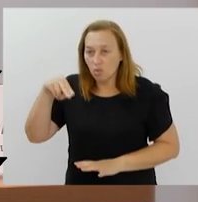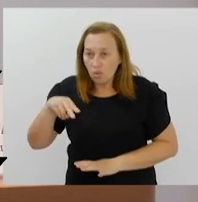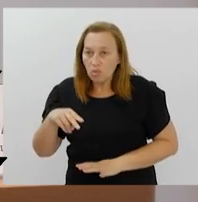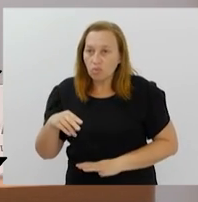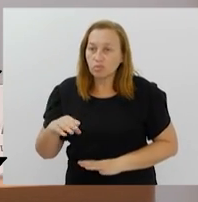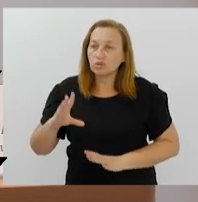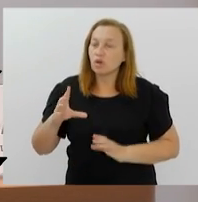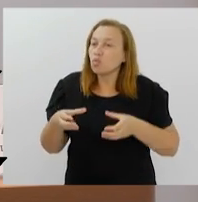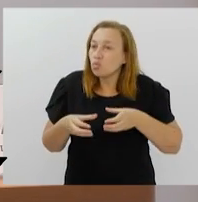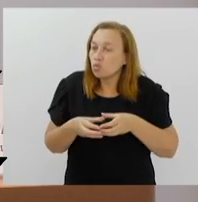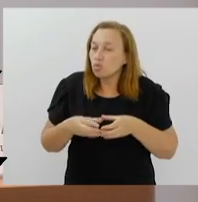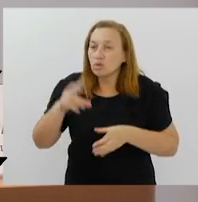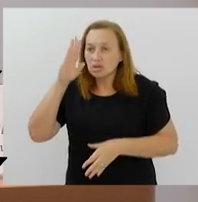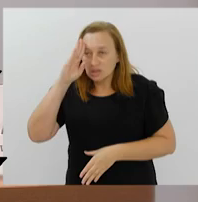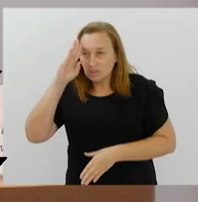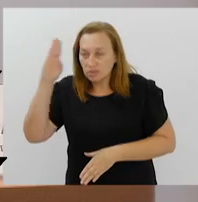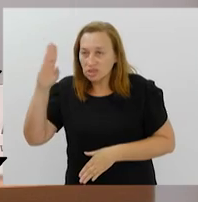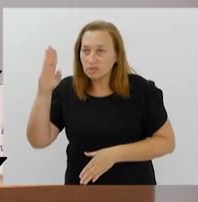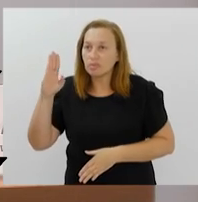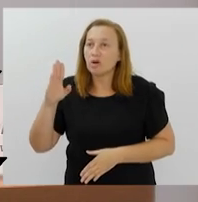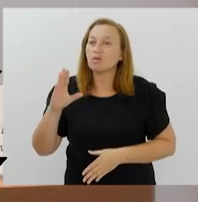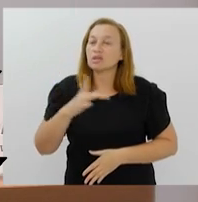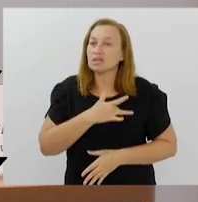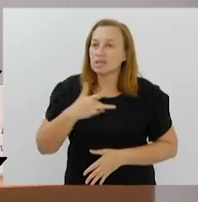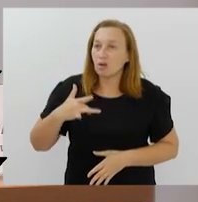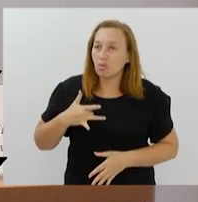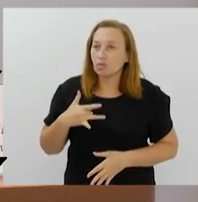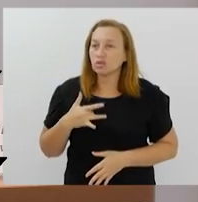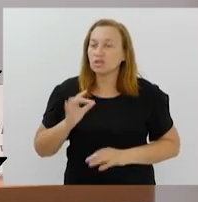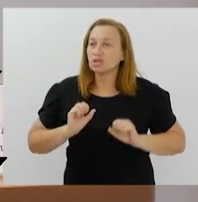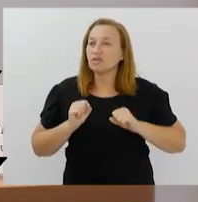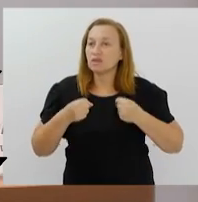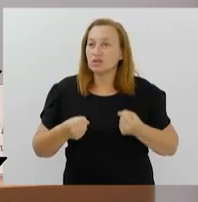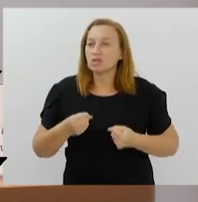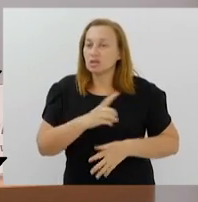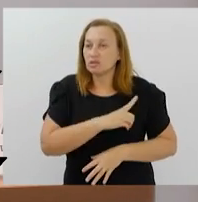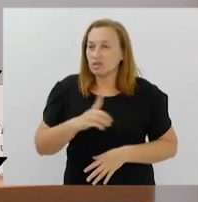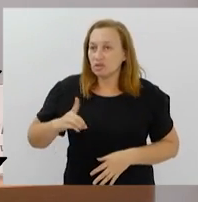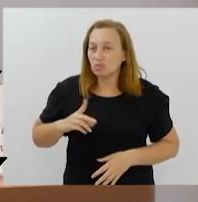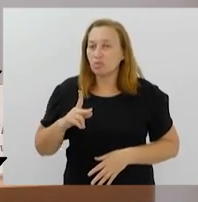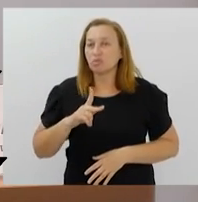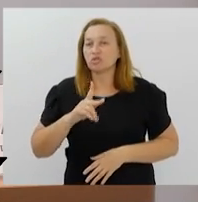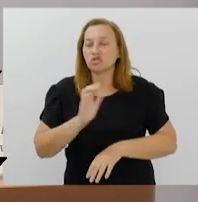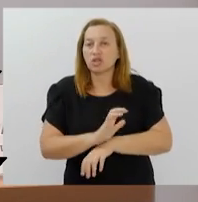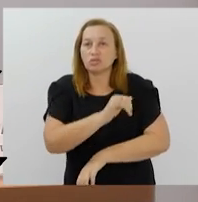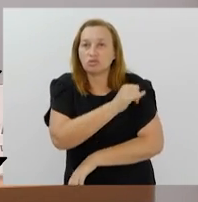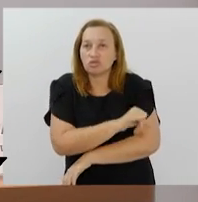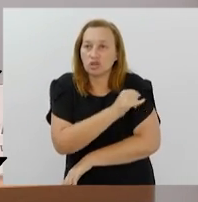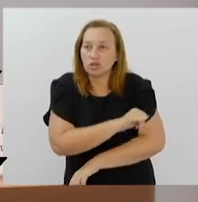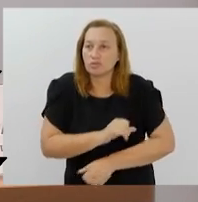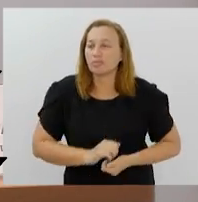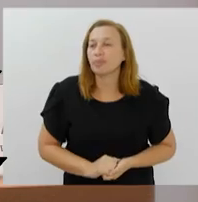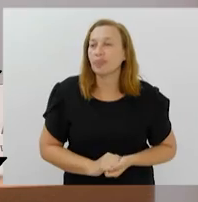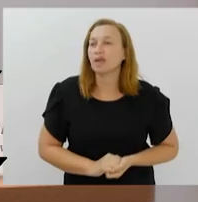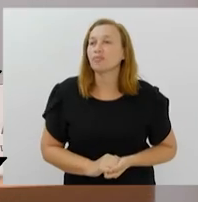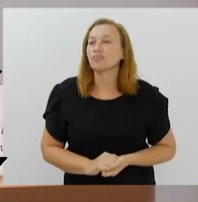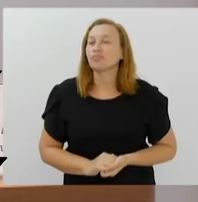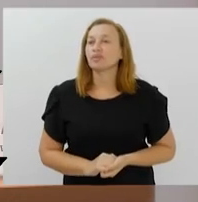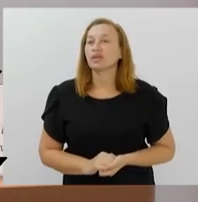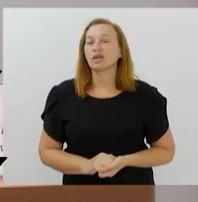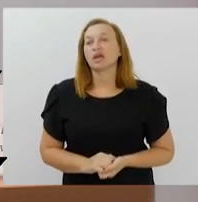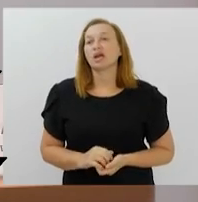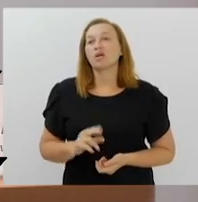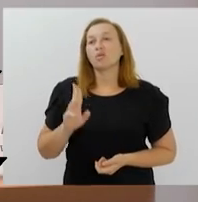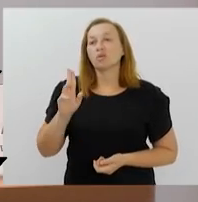específico sobre saúde suplementar da da Defensoria Pública do Estado do Rio de Janeiro portanto assim a